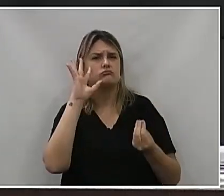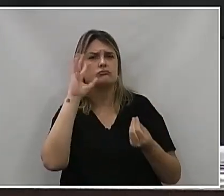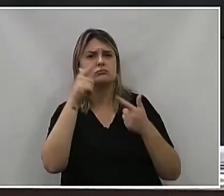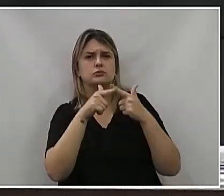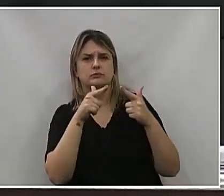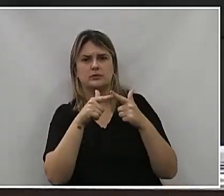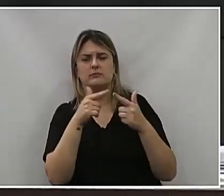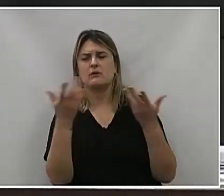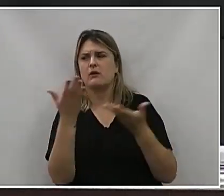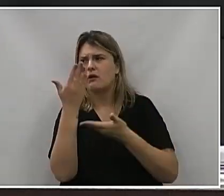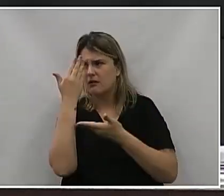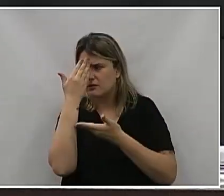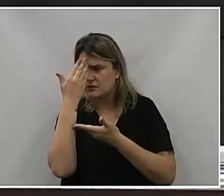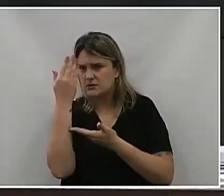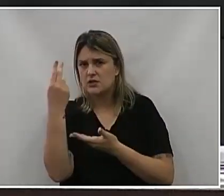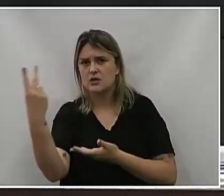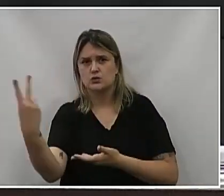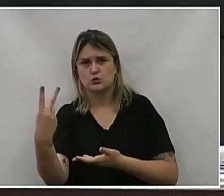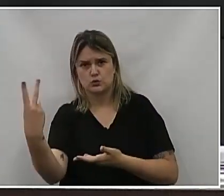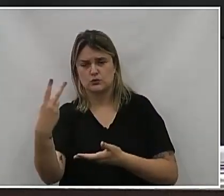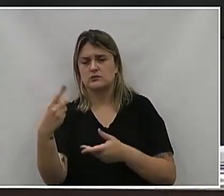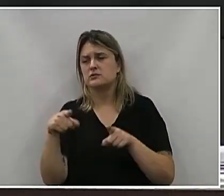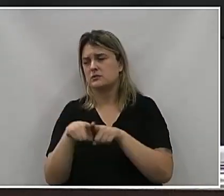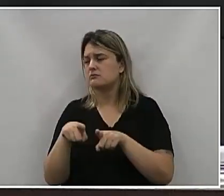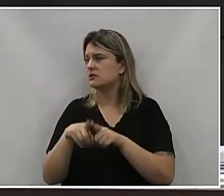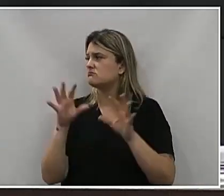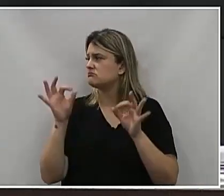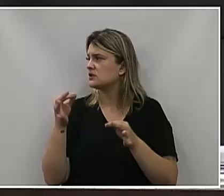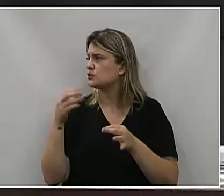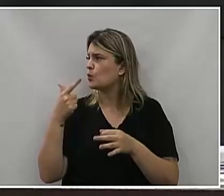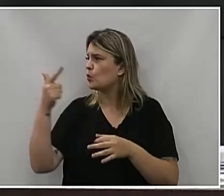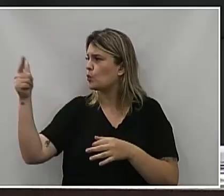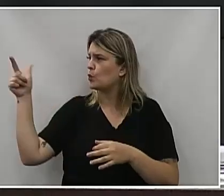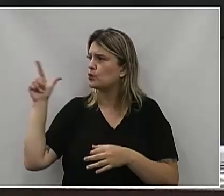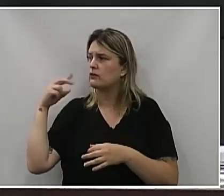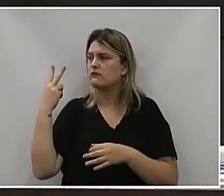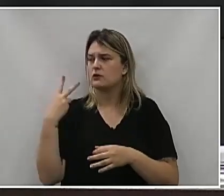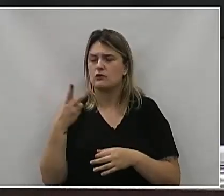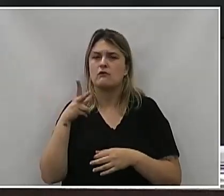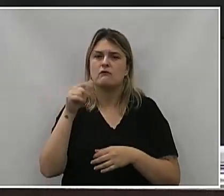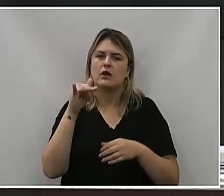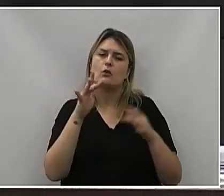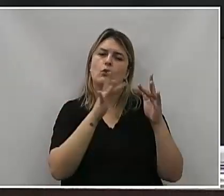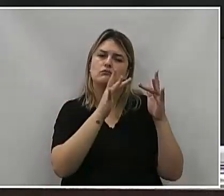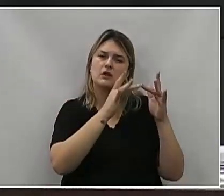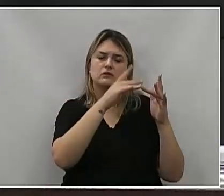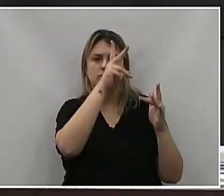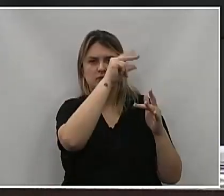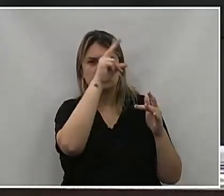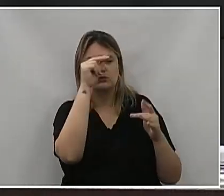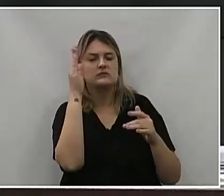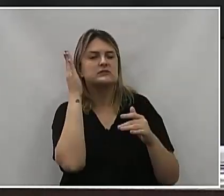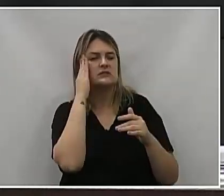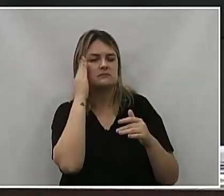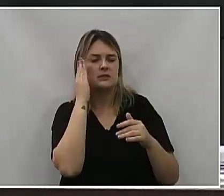com certeza, os demais vereadores também vão estar em contato com a prefeitura